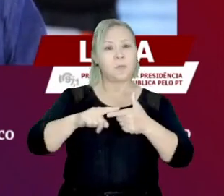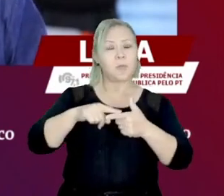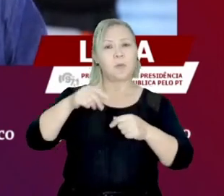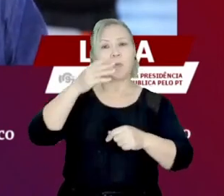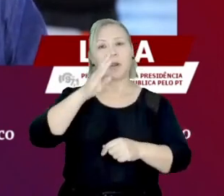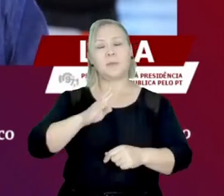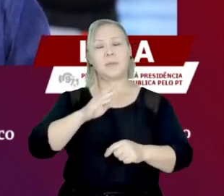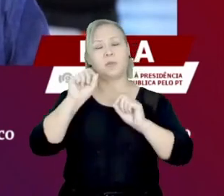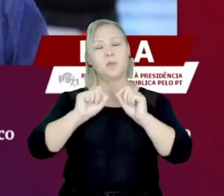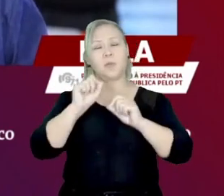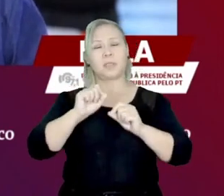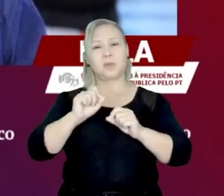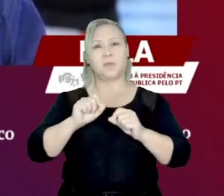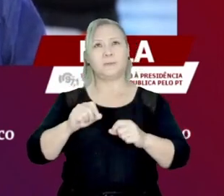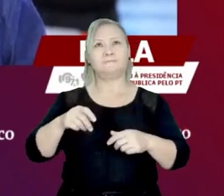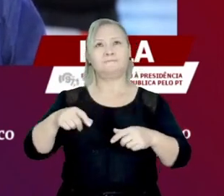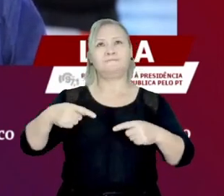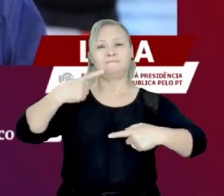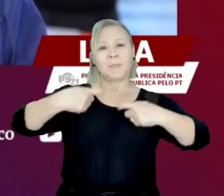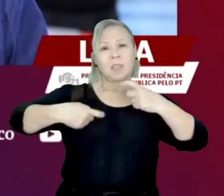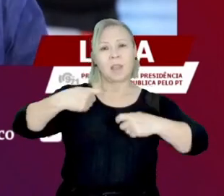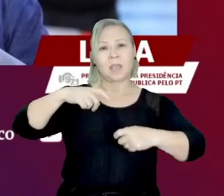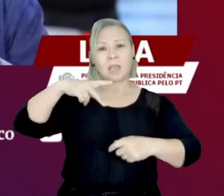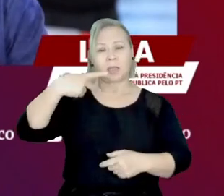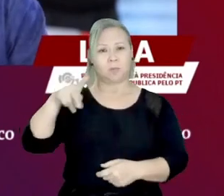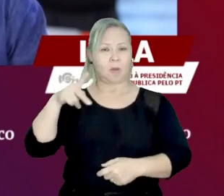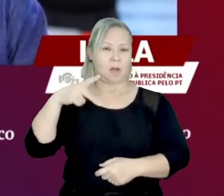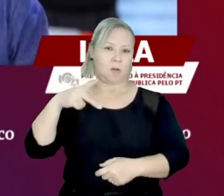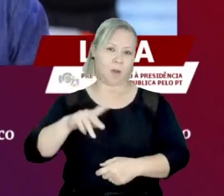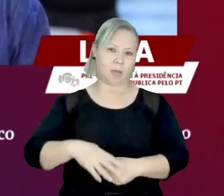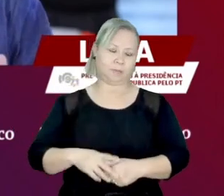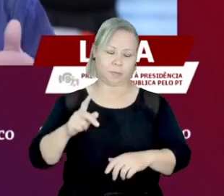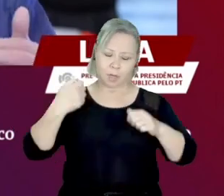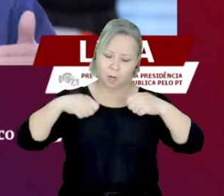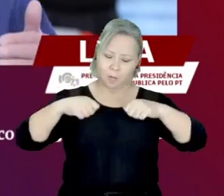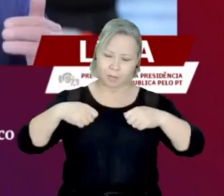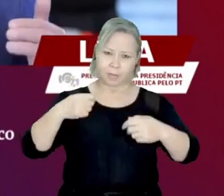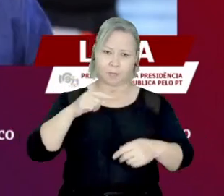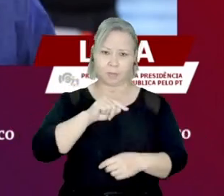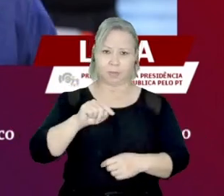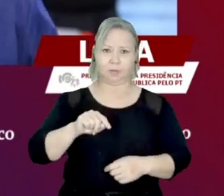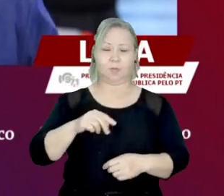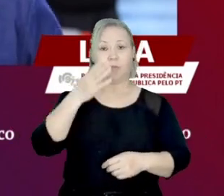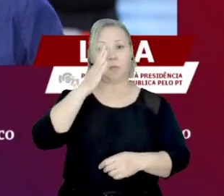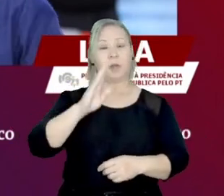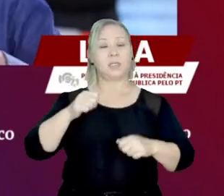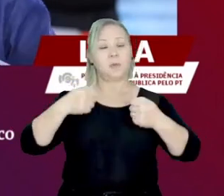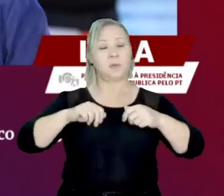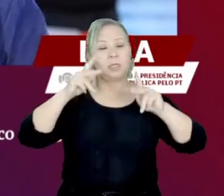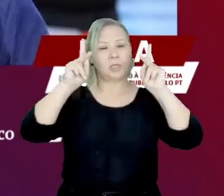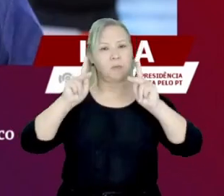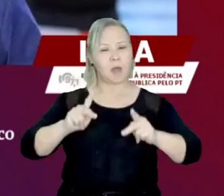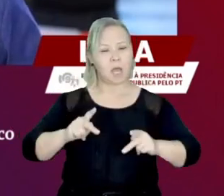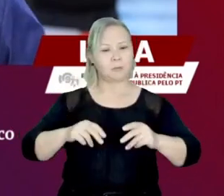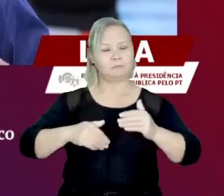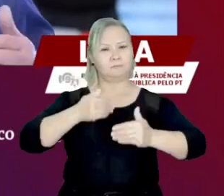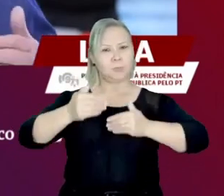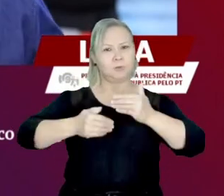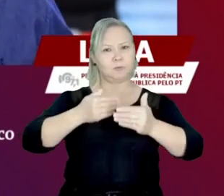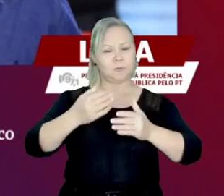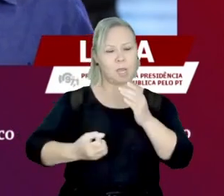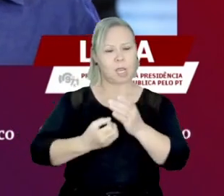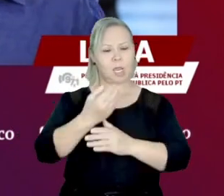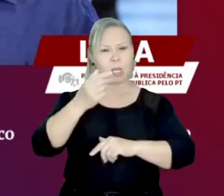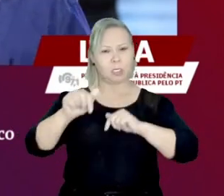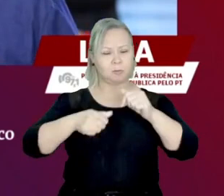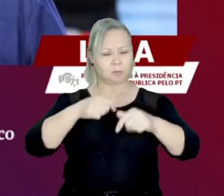renda e distribuir essa renda. O Brasil precisa crescer para cuidar bem da família, para cuidar da mulher e seus filhos, para cuidar